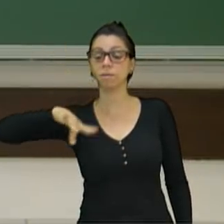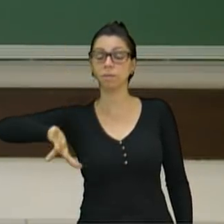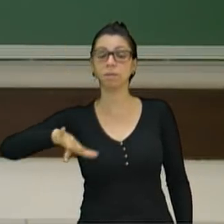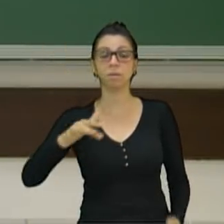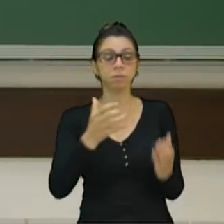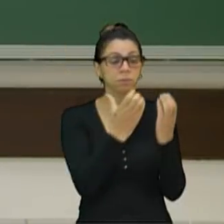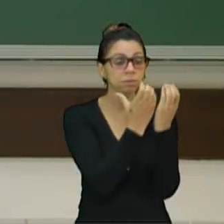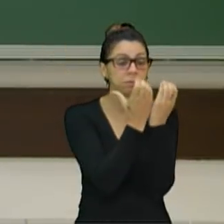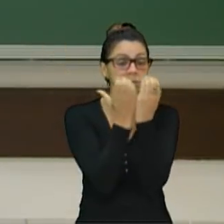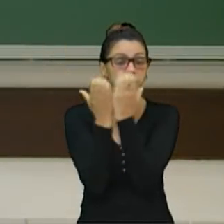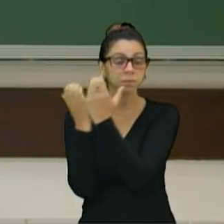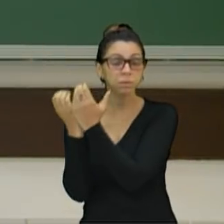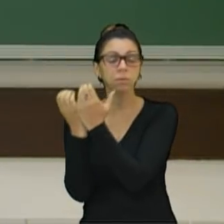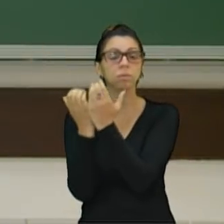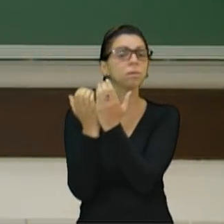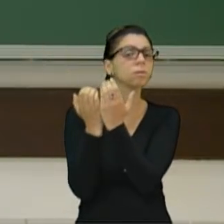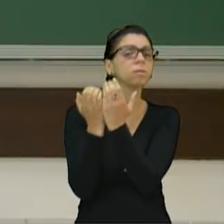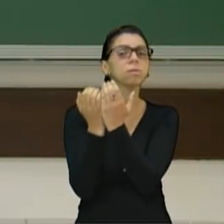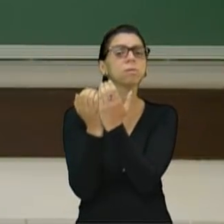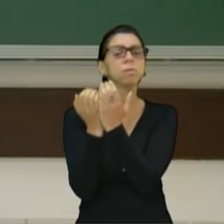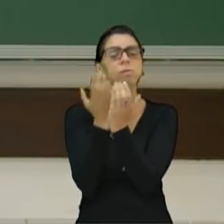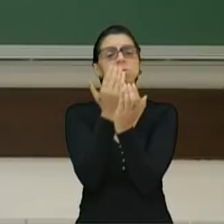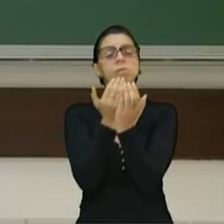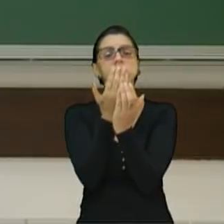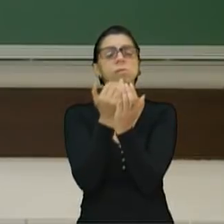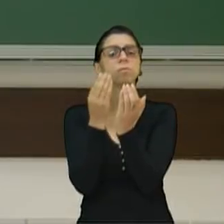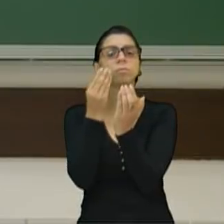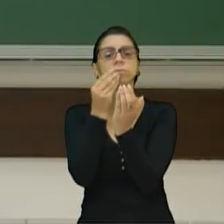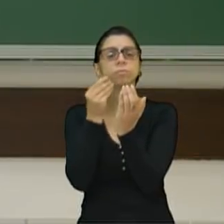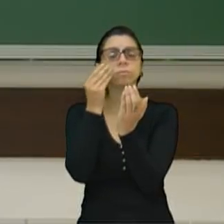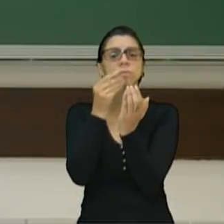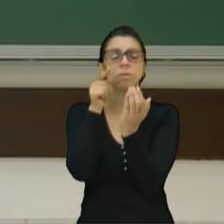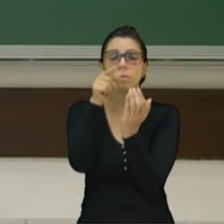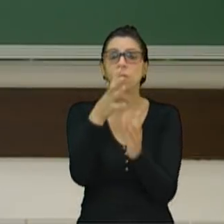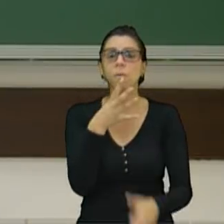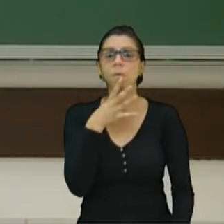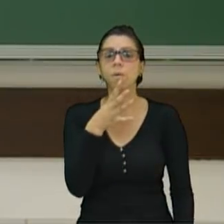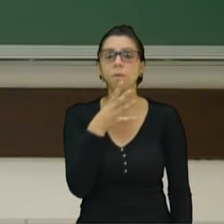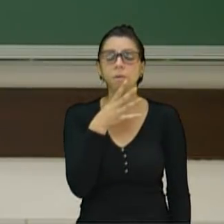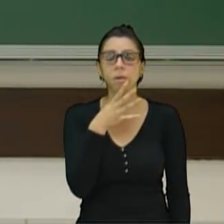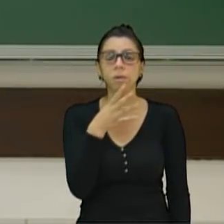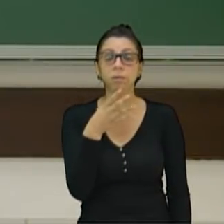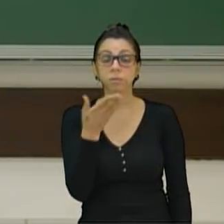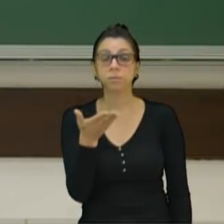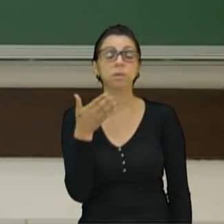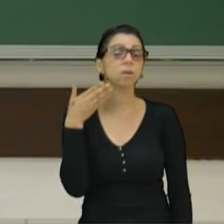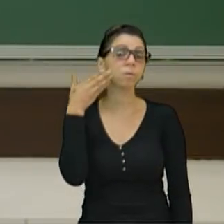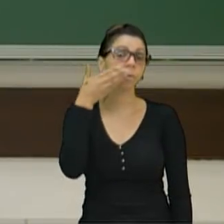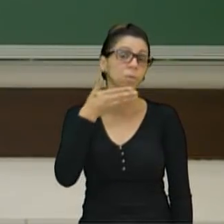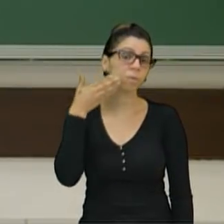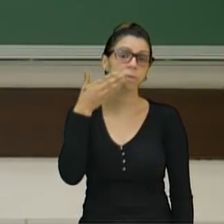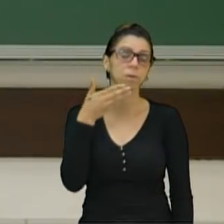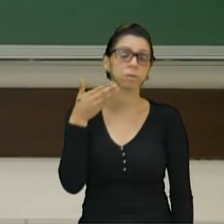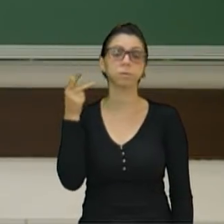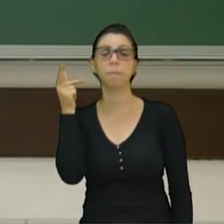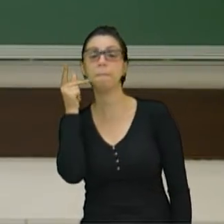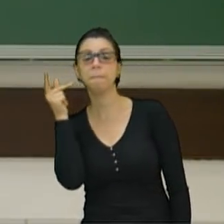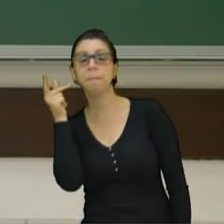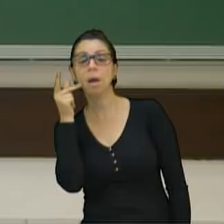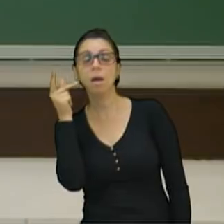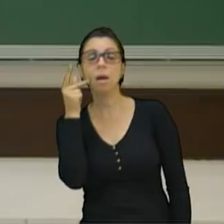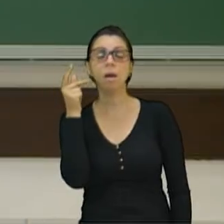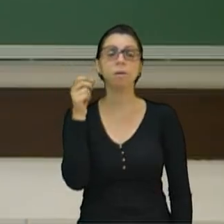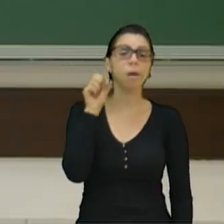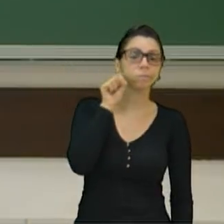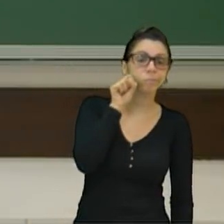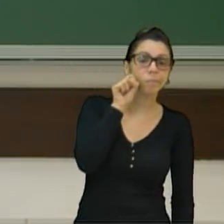são os gostos que vocês conhecem, aqui eu ilustrei alguns, né? Doce, das balas, chicletes, pirulito,